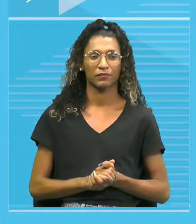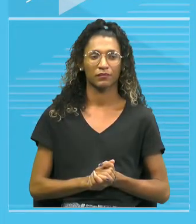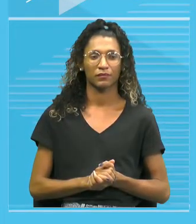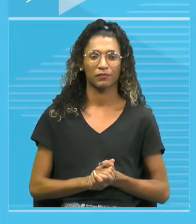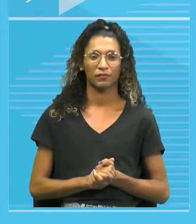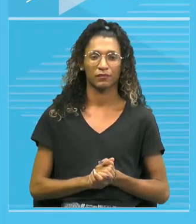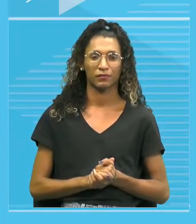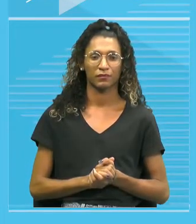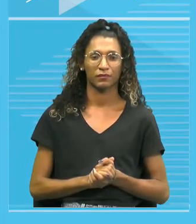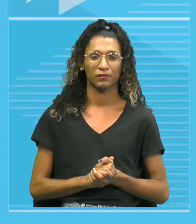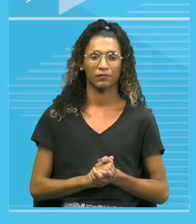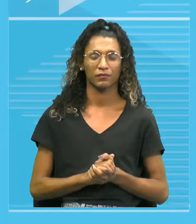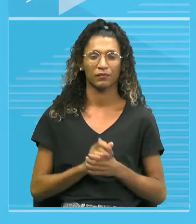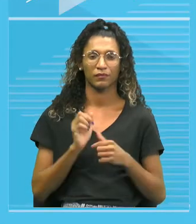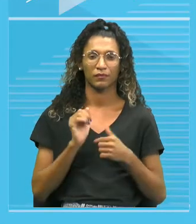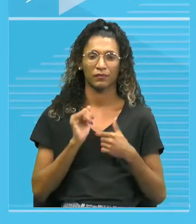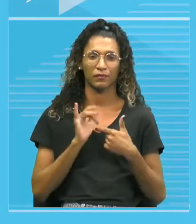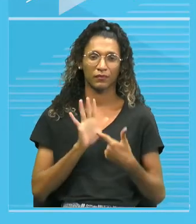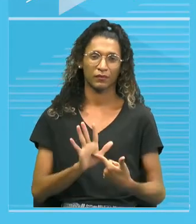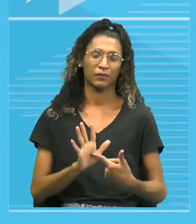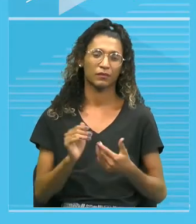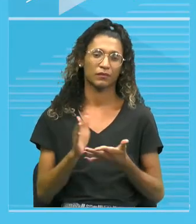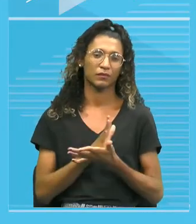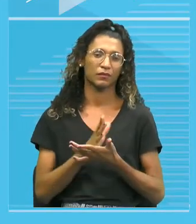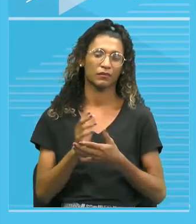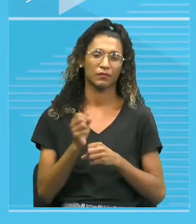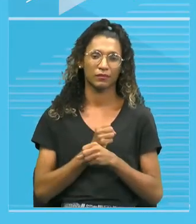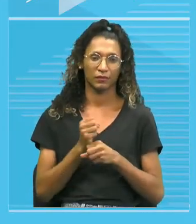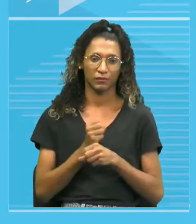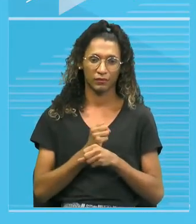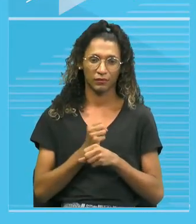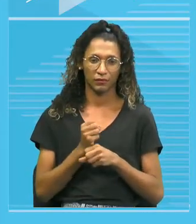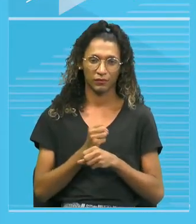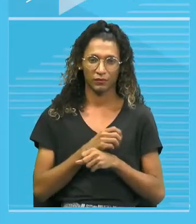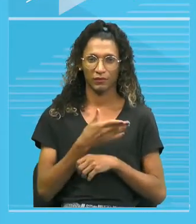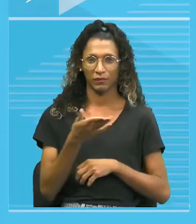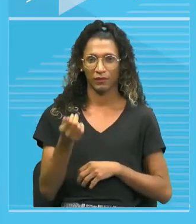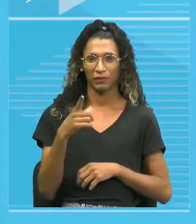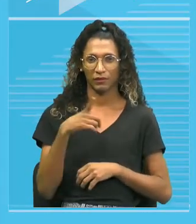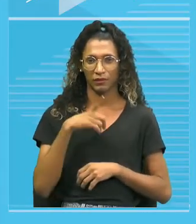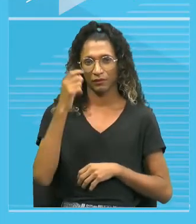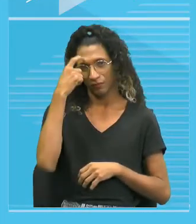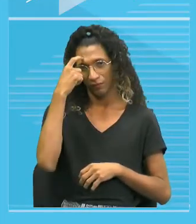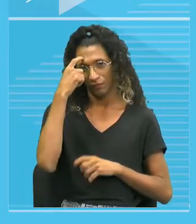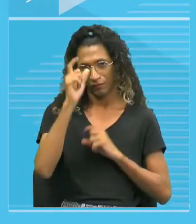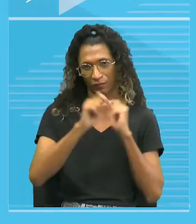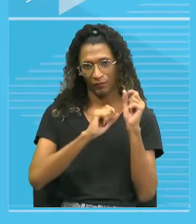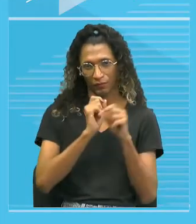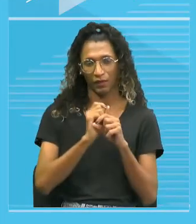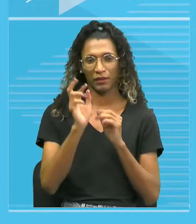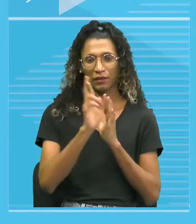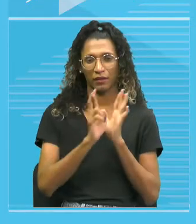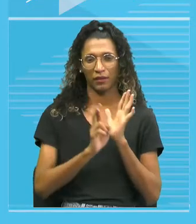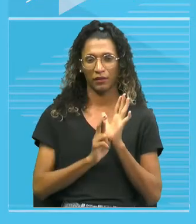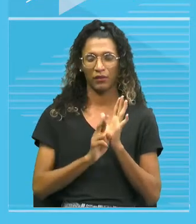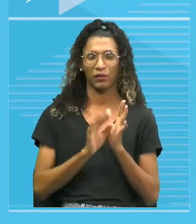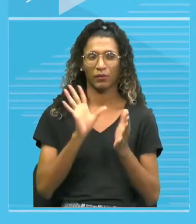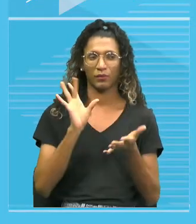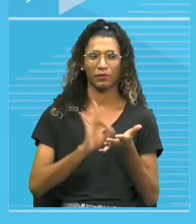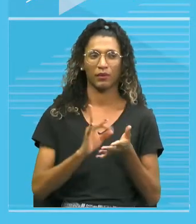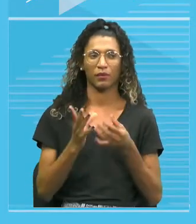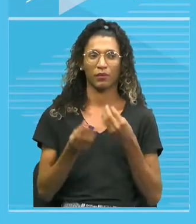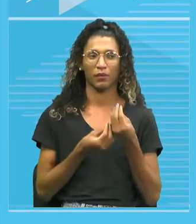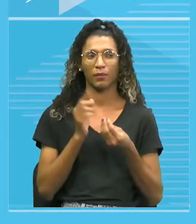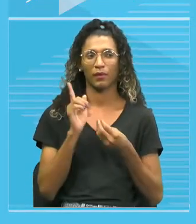Manifestam-se em anos ou dezenas de anos. Pra vocês terem uma ideia, o relatório oficial da KGB, né, que era